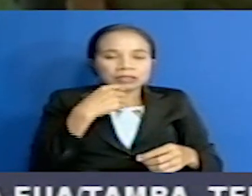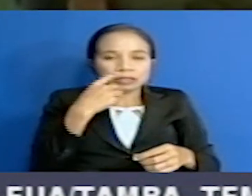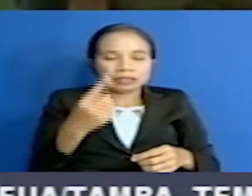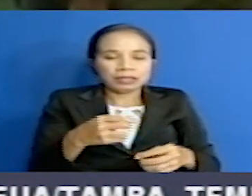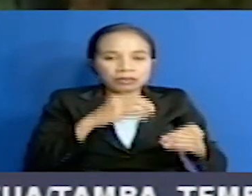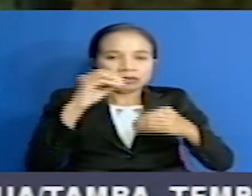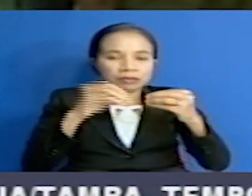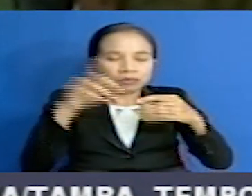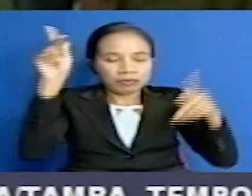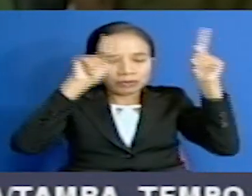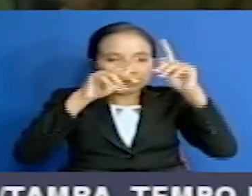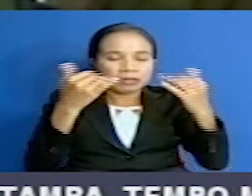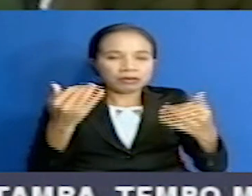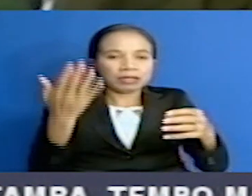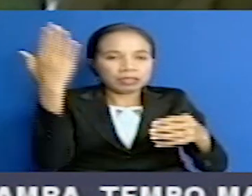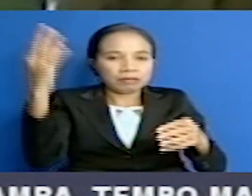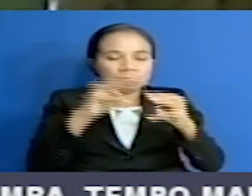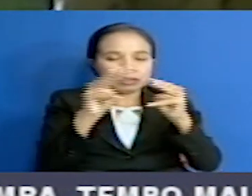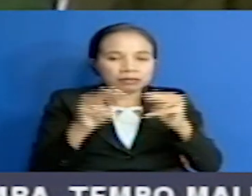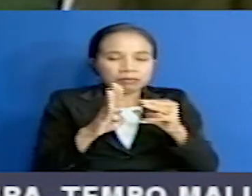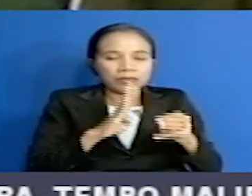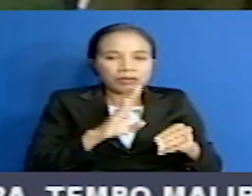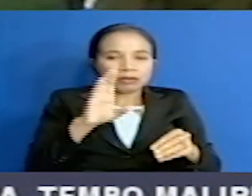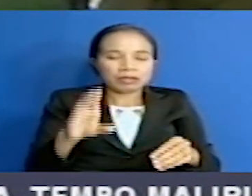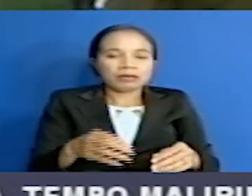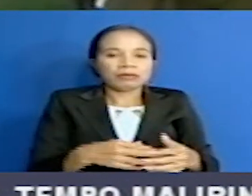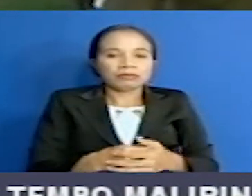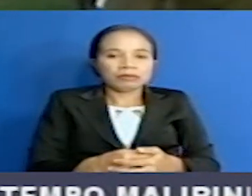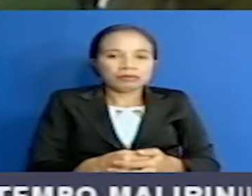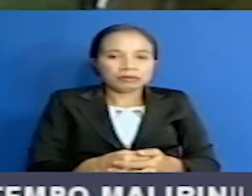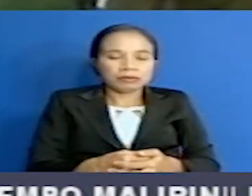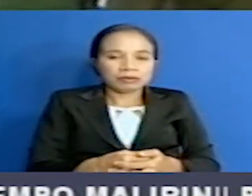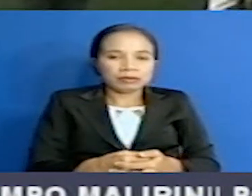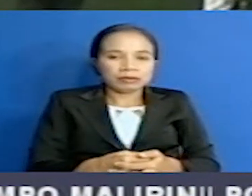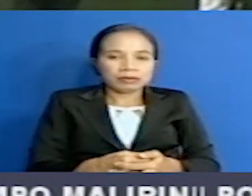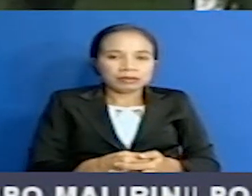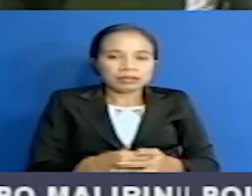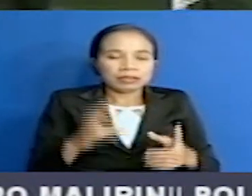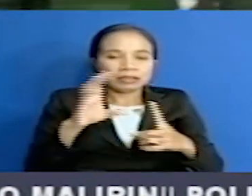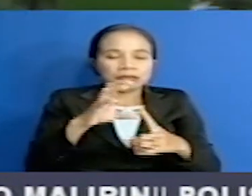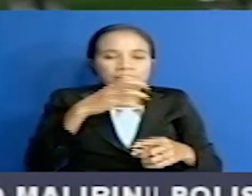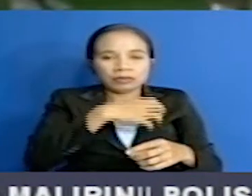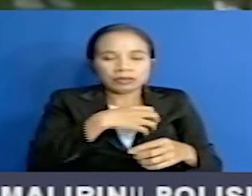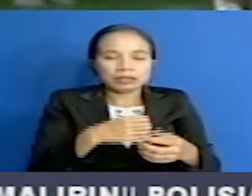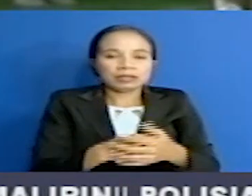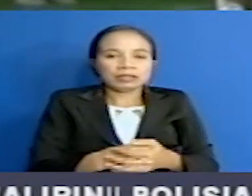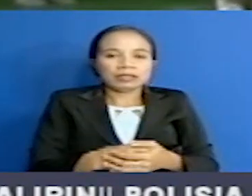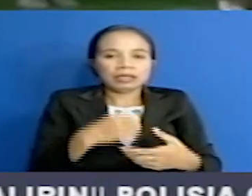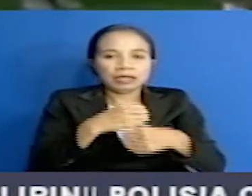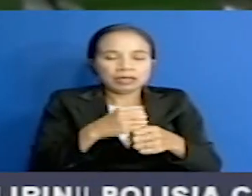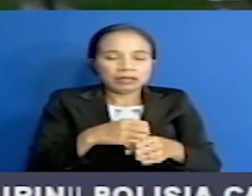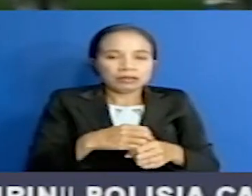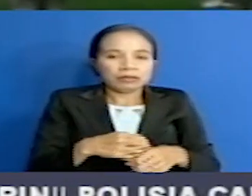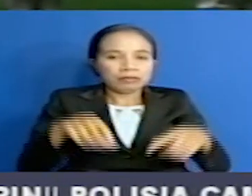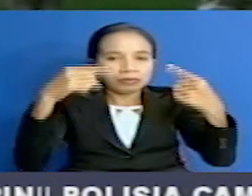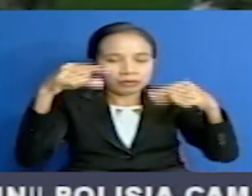kona ba situação atual iya município ba ukau kata, la o controlado no hakmatek, a foi em comando conjunto à operação Bacaso Assalto